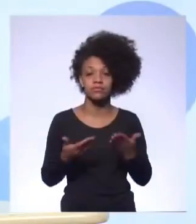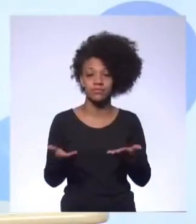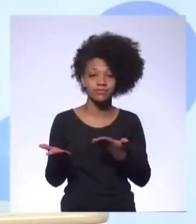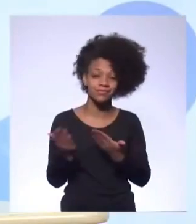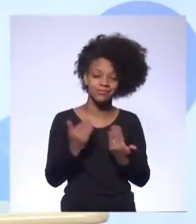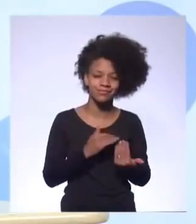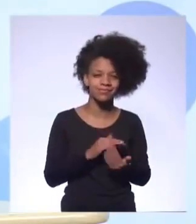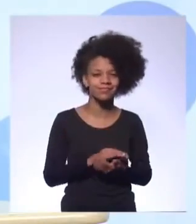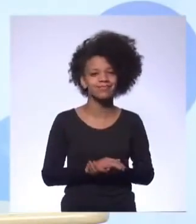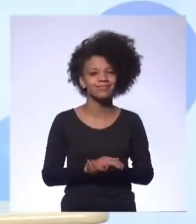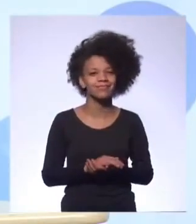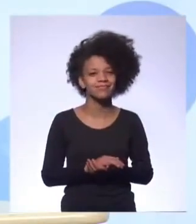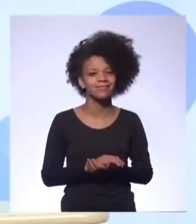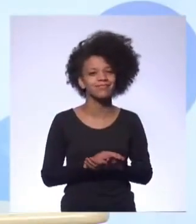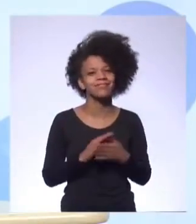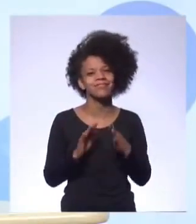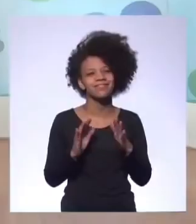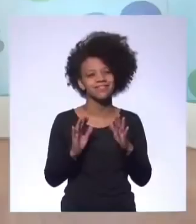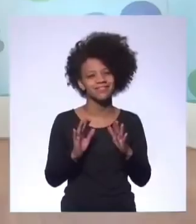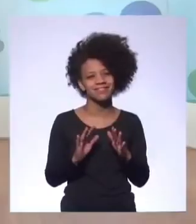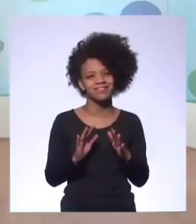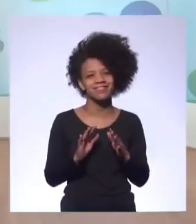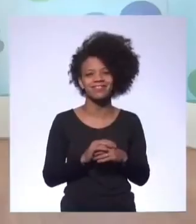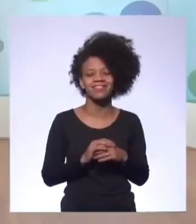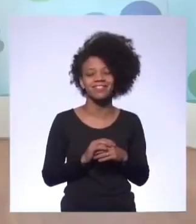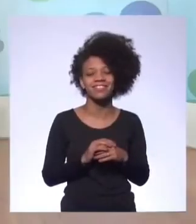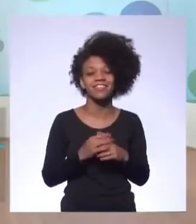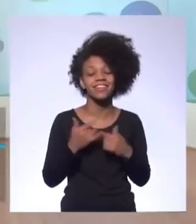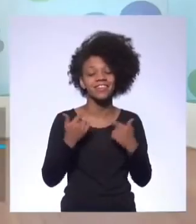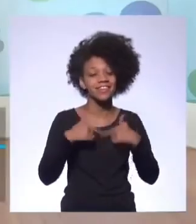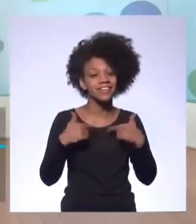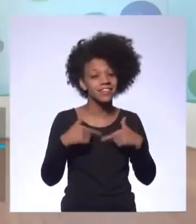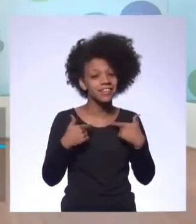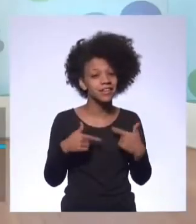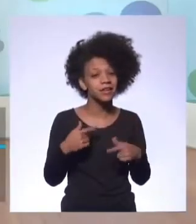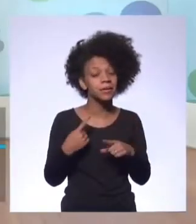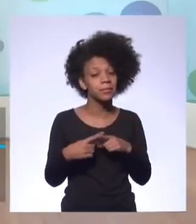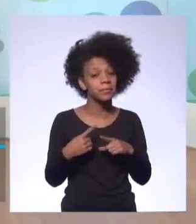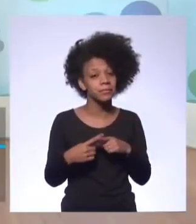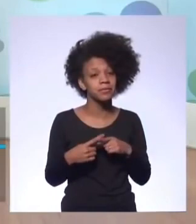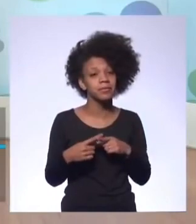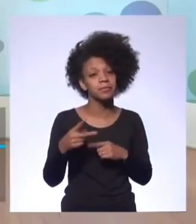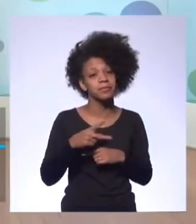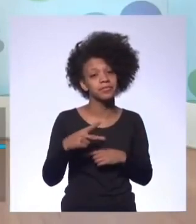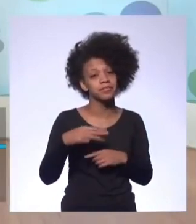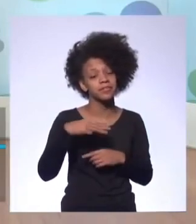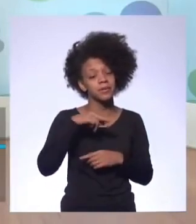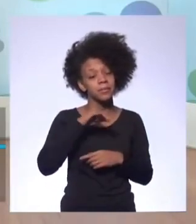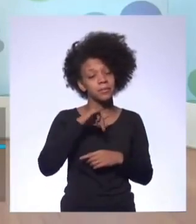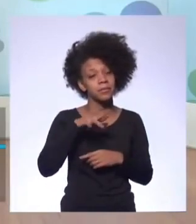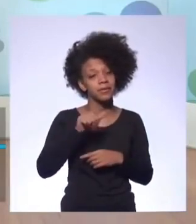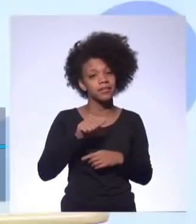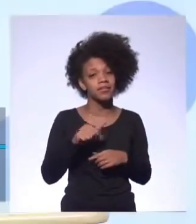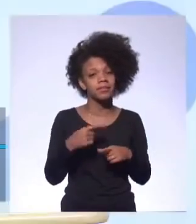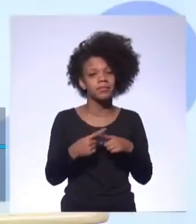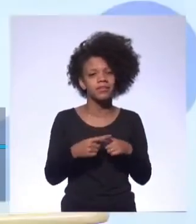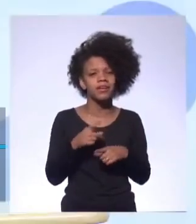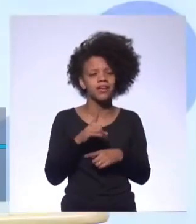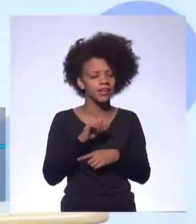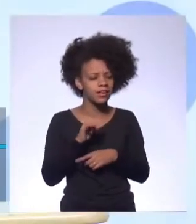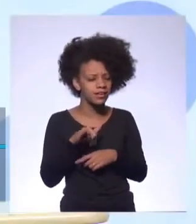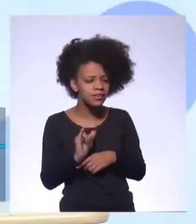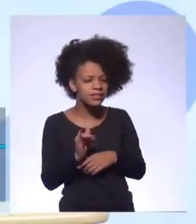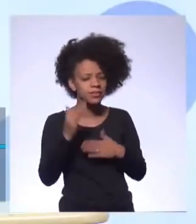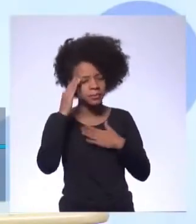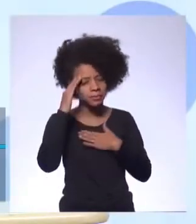Vamos lá. Não, Vazou. vazou. Nós estamos rindo aqui com você, Pro Márcia. Porque você falou, Dani, você é